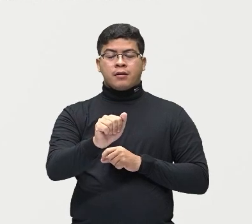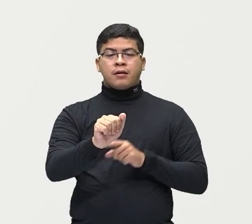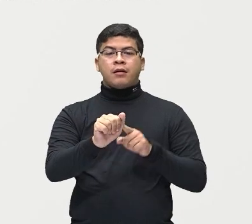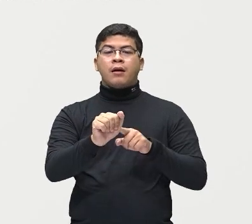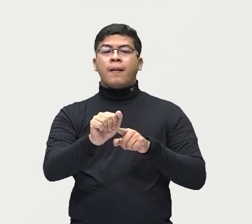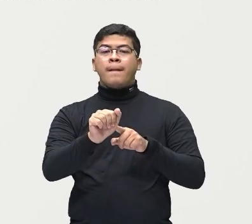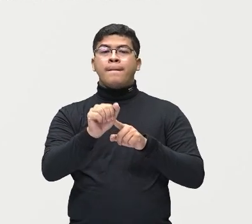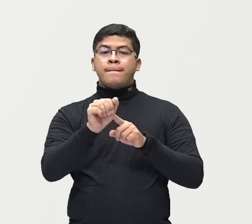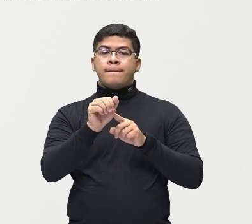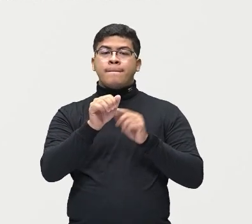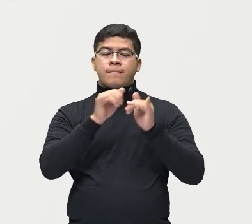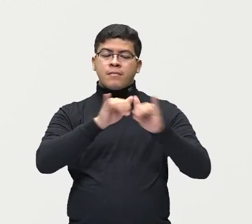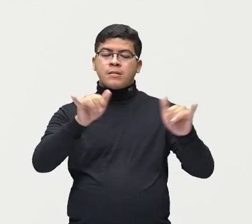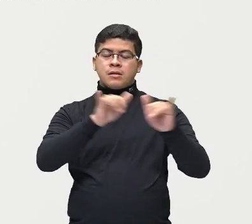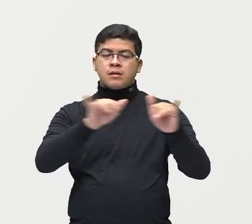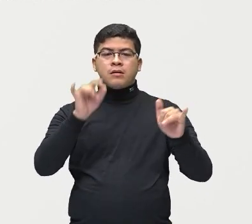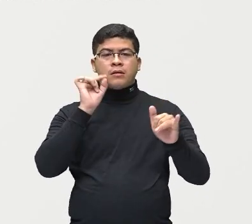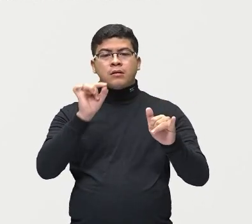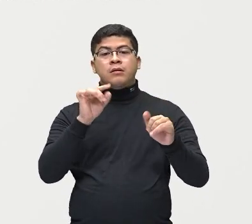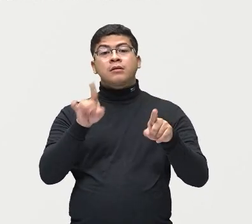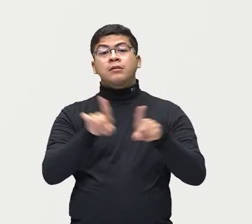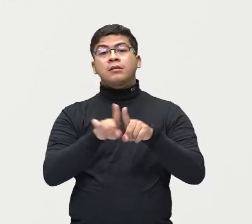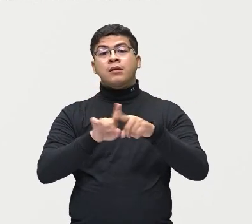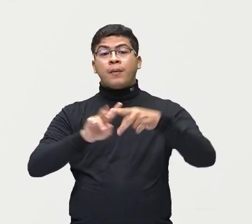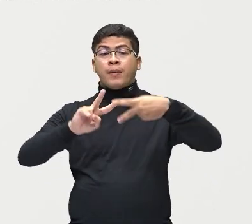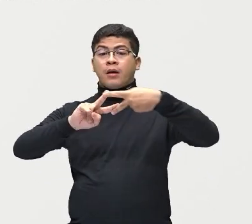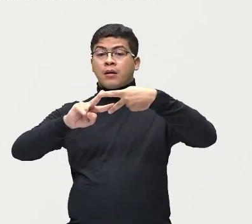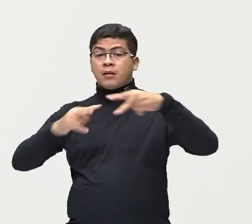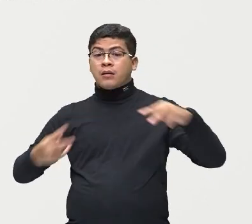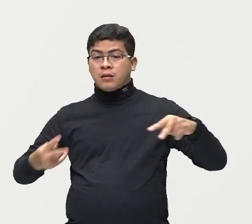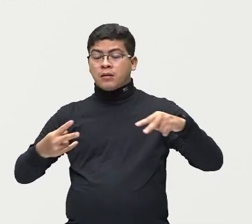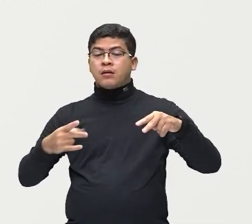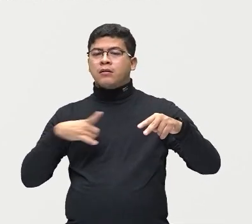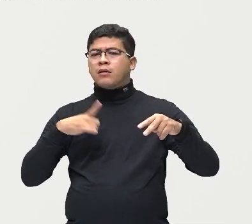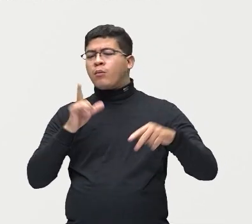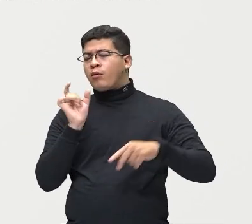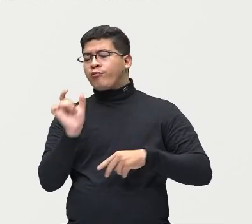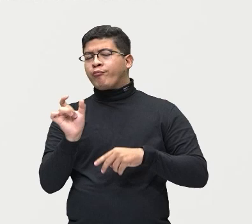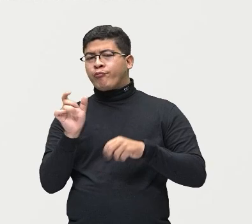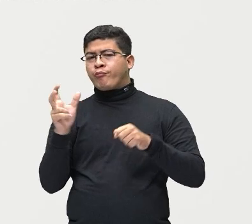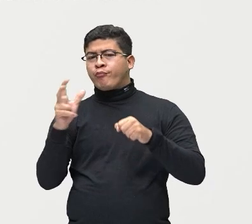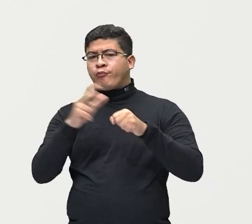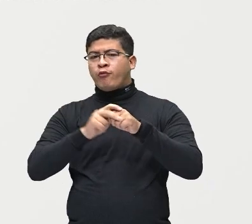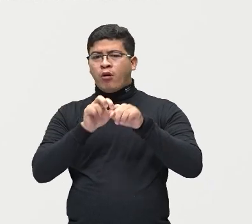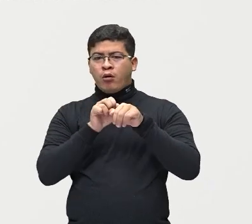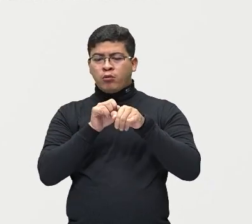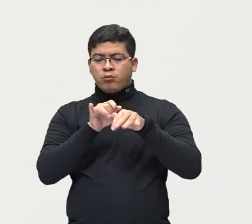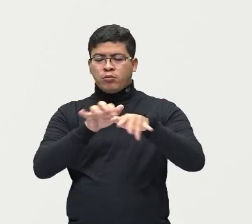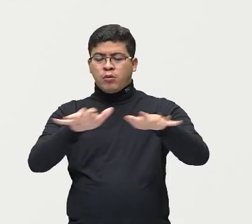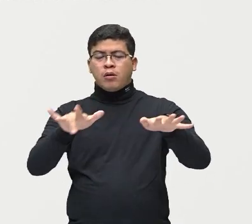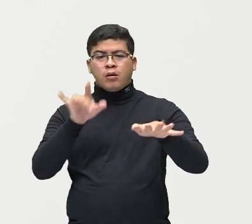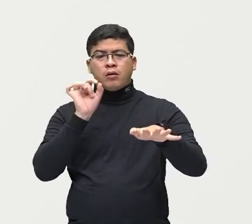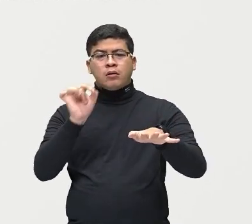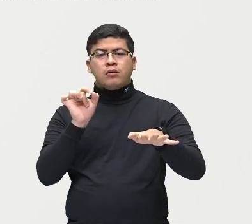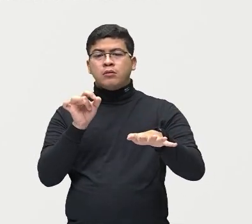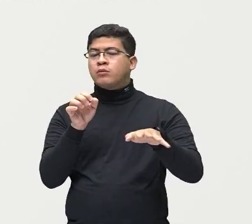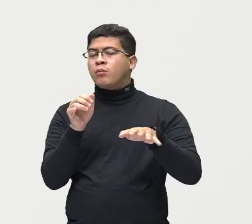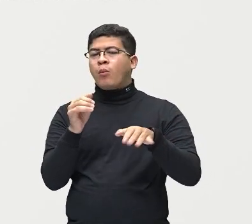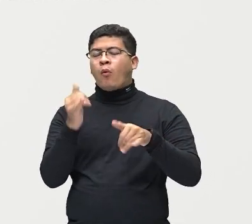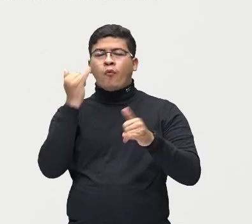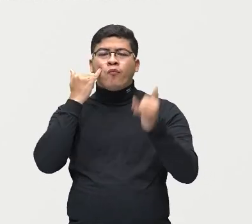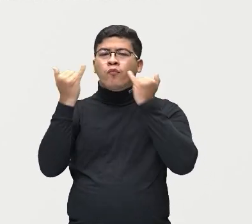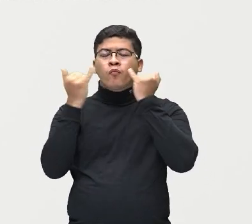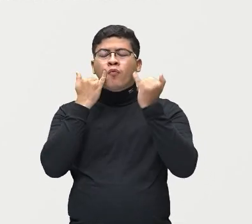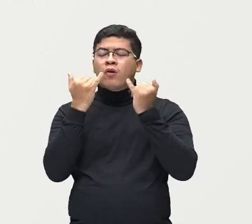mensageiro, DNA e vetores de vírus que transmite instruções às células sobre como produzir as